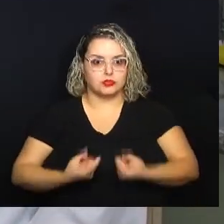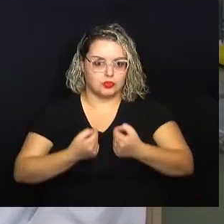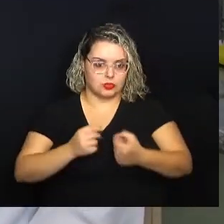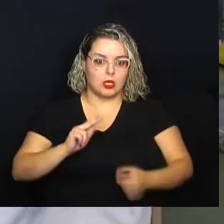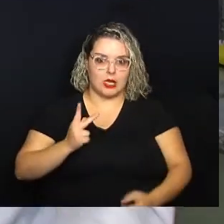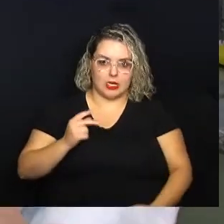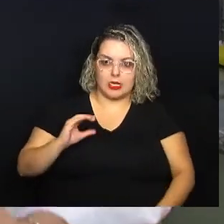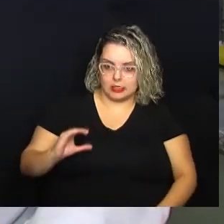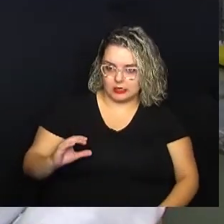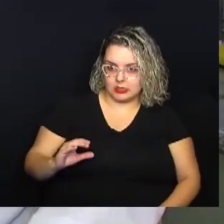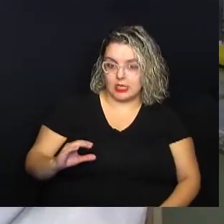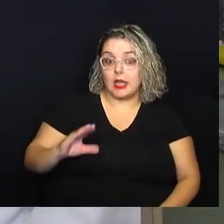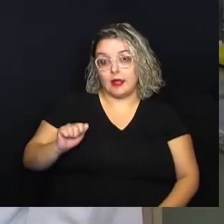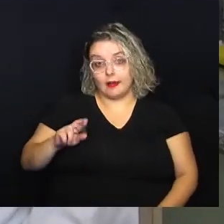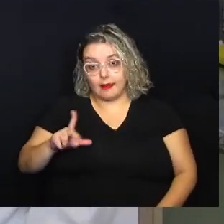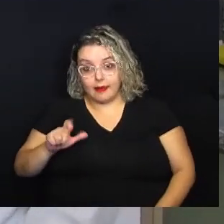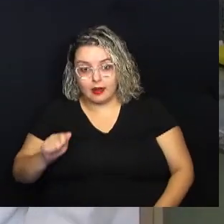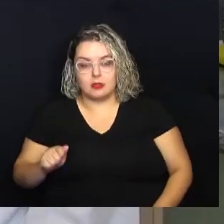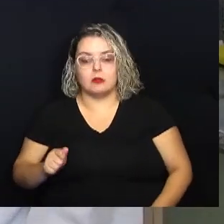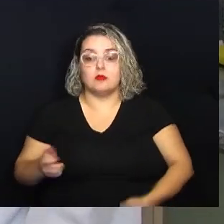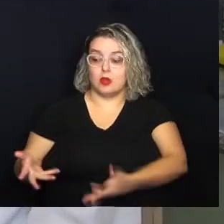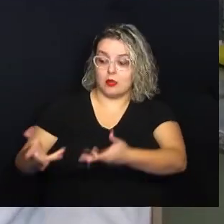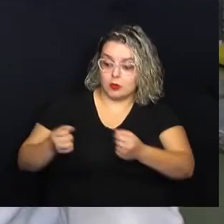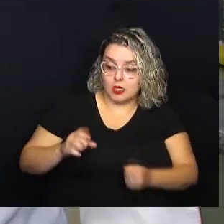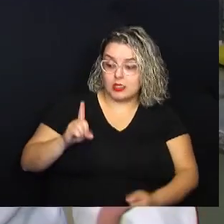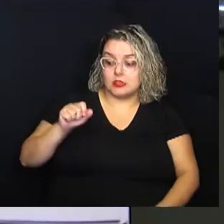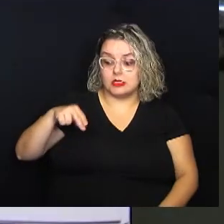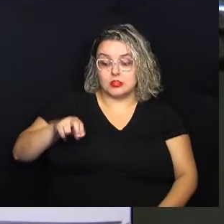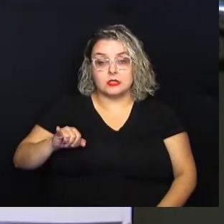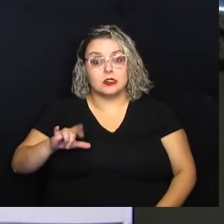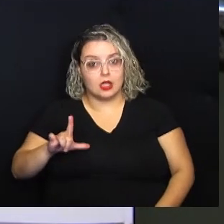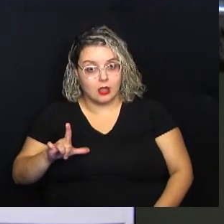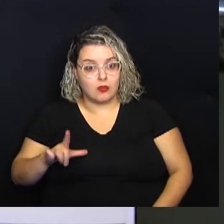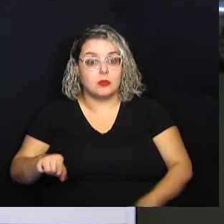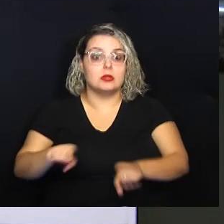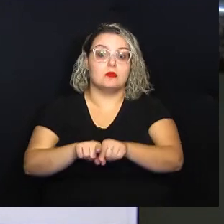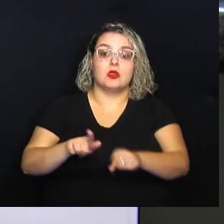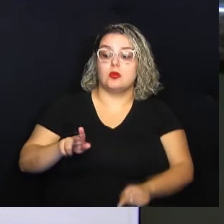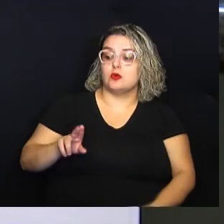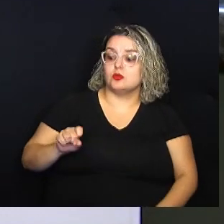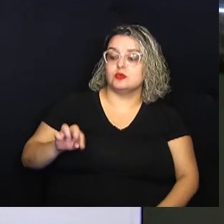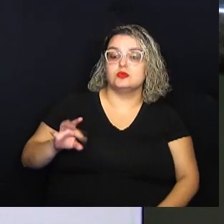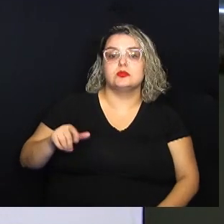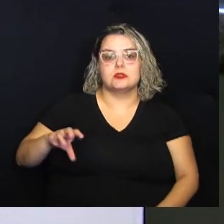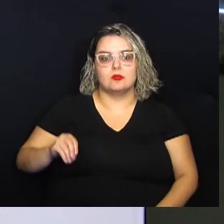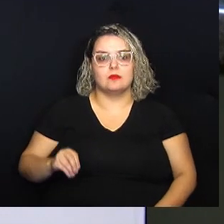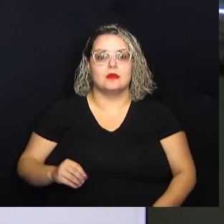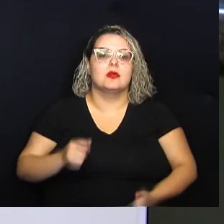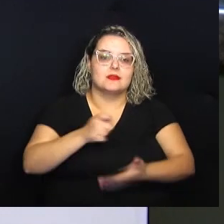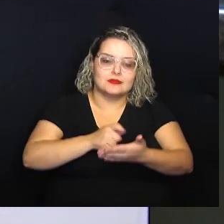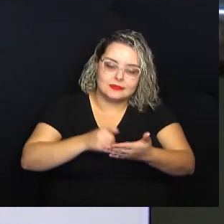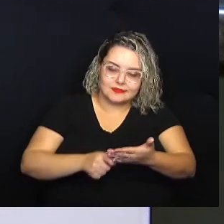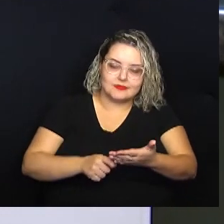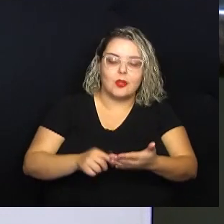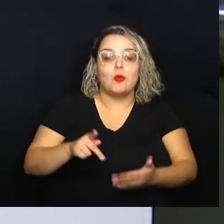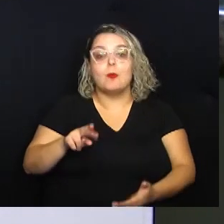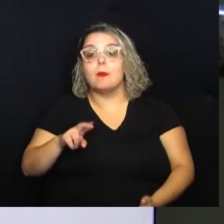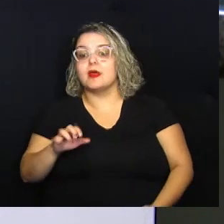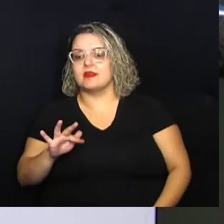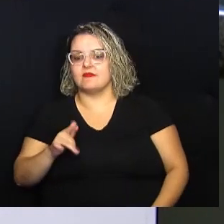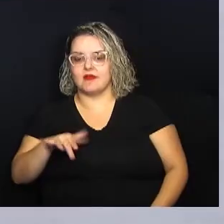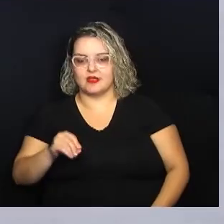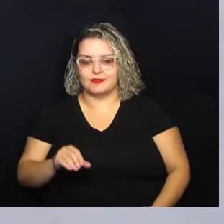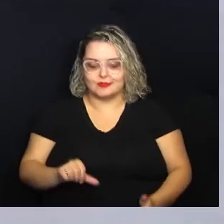de Oncologia do HC, Carla Cristina Gaspar, foi convidada por Daniel e Gustavo para escrever o prefácio